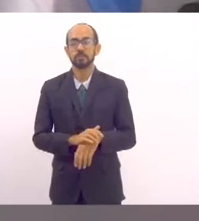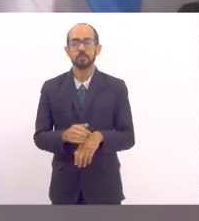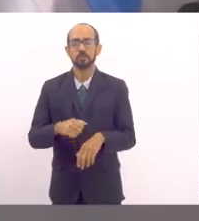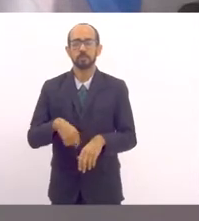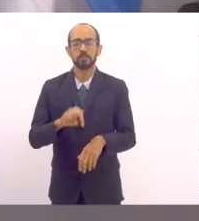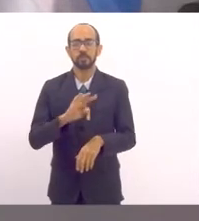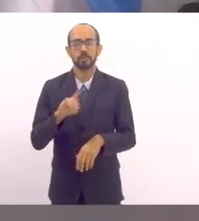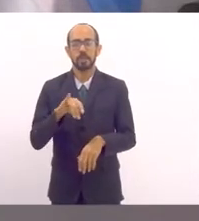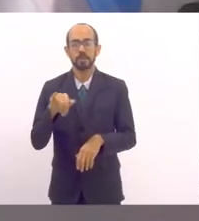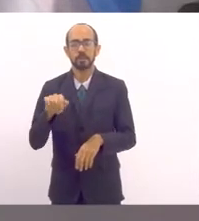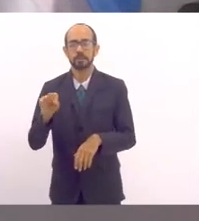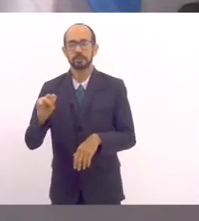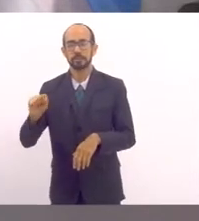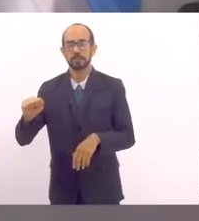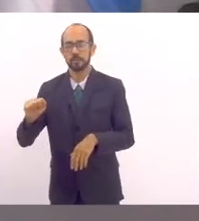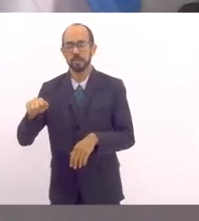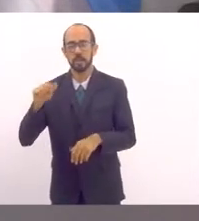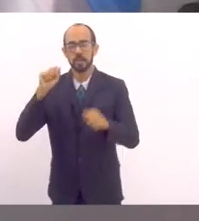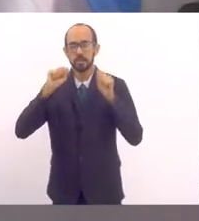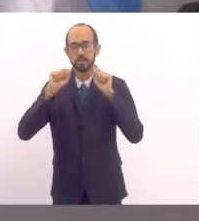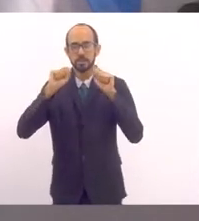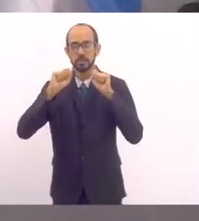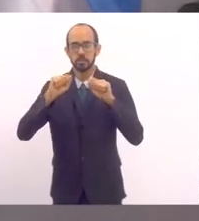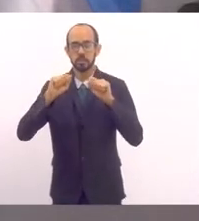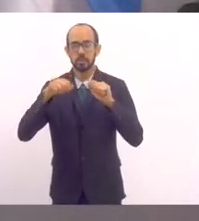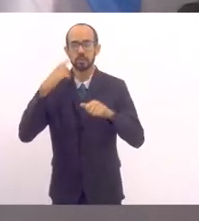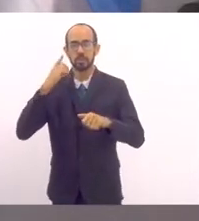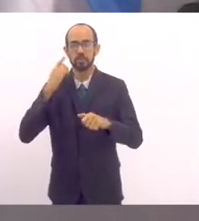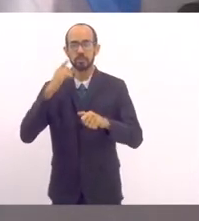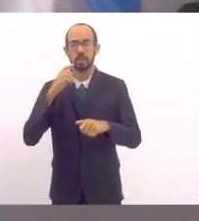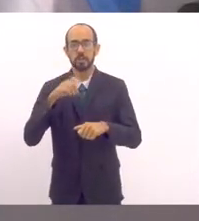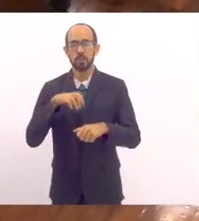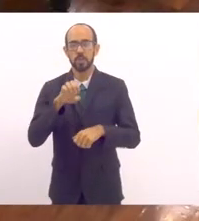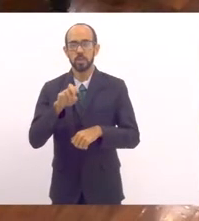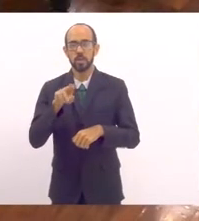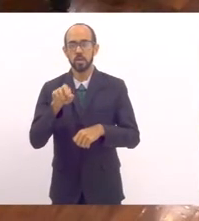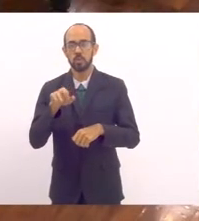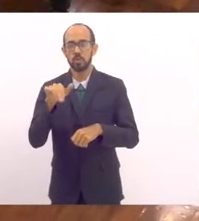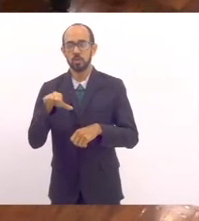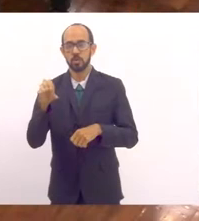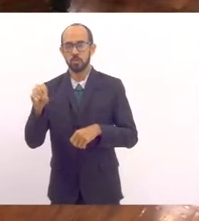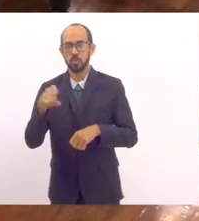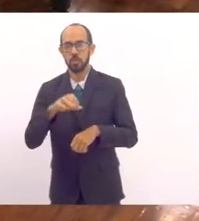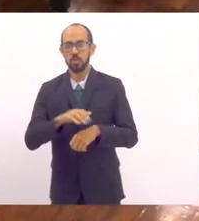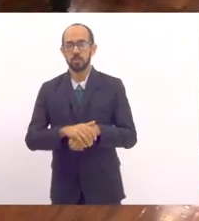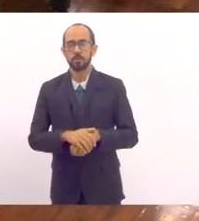Thaísa Cirqueira, assessora parlamentar do deputado Eurico Júnior, está aqui presente, representando o deputado.